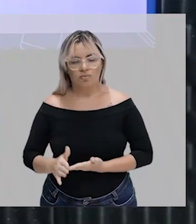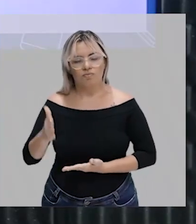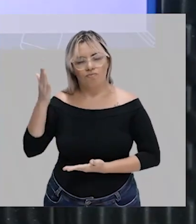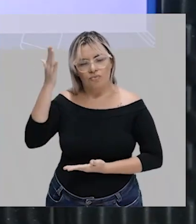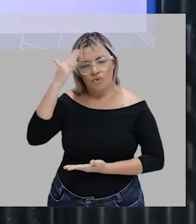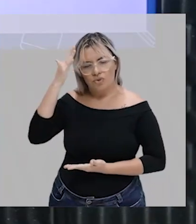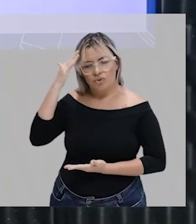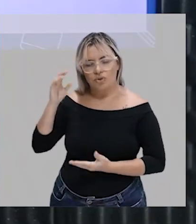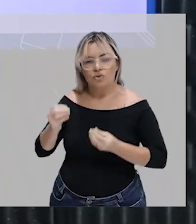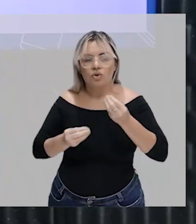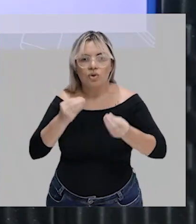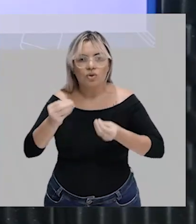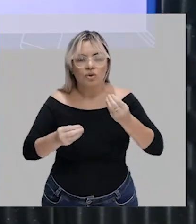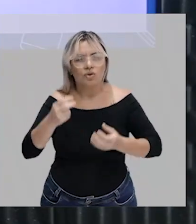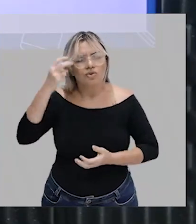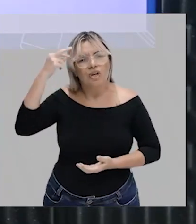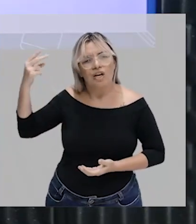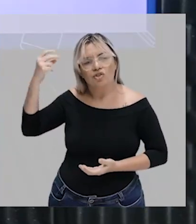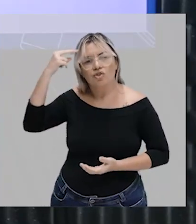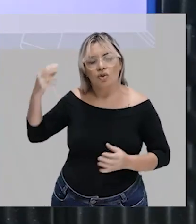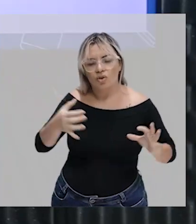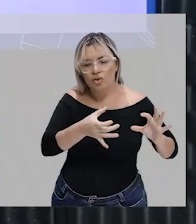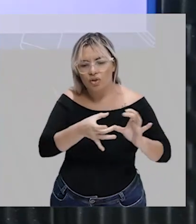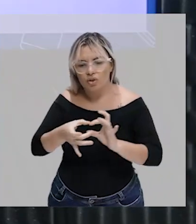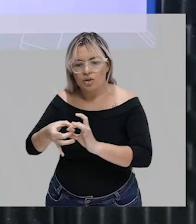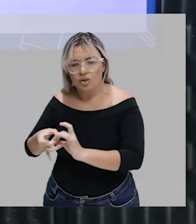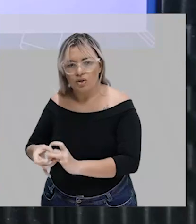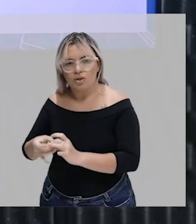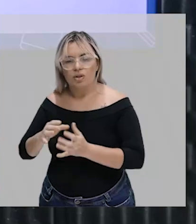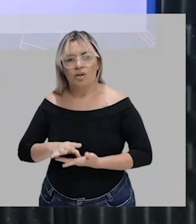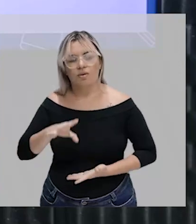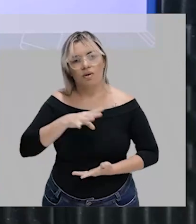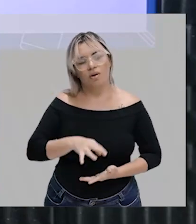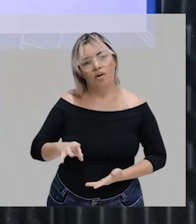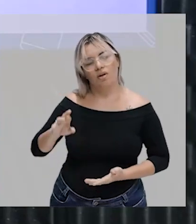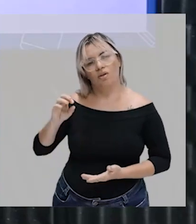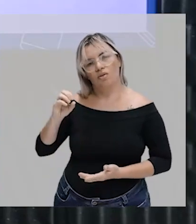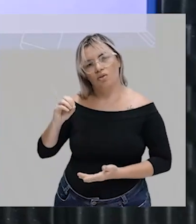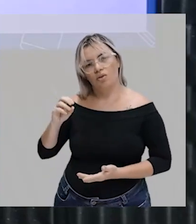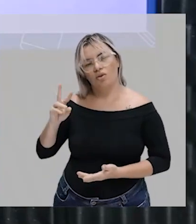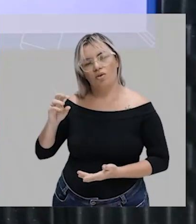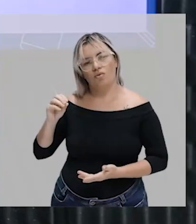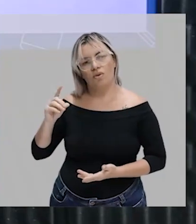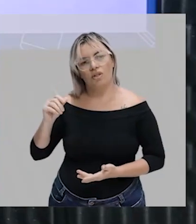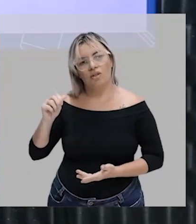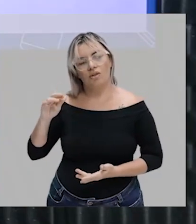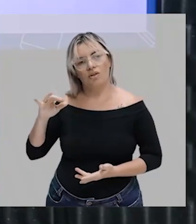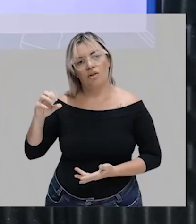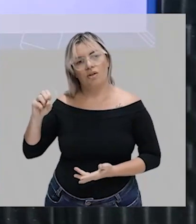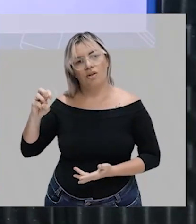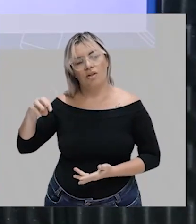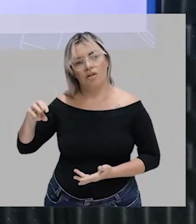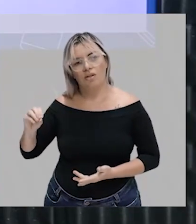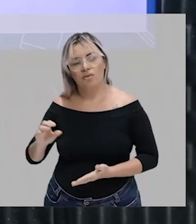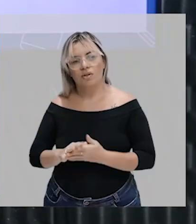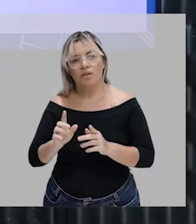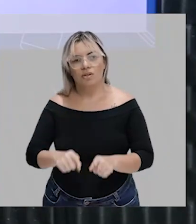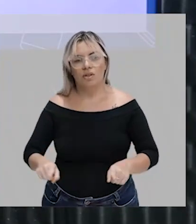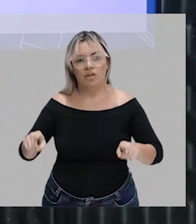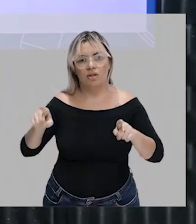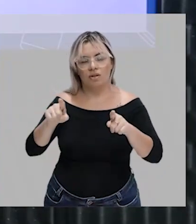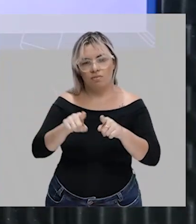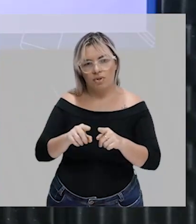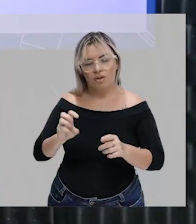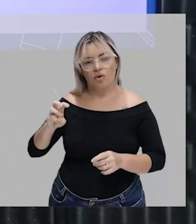literatura. A língua portuguesa tem o trovadorismo, o modernismo, né? E por aí vai. E também